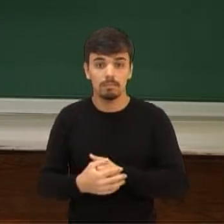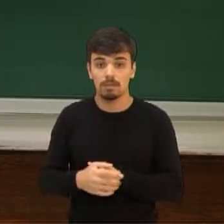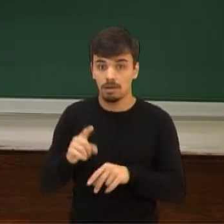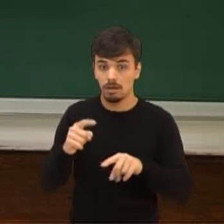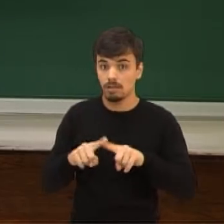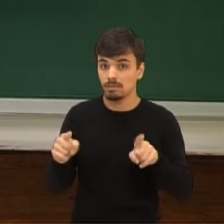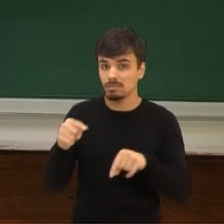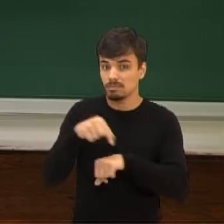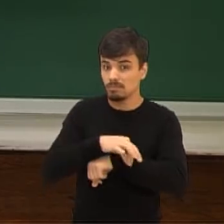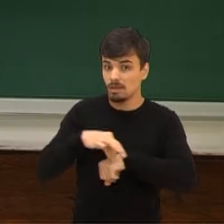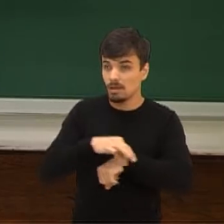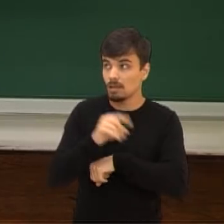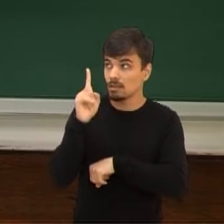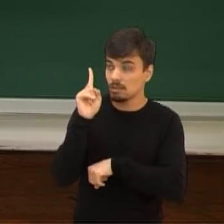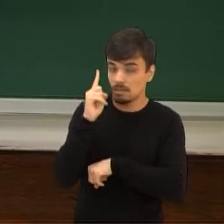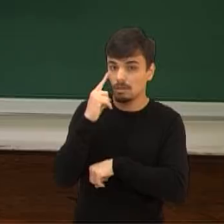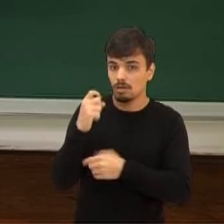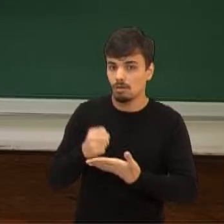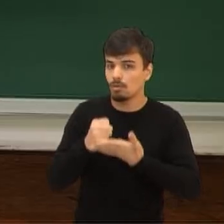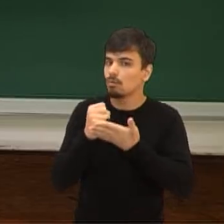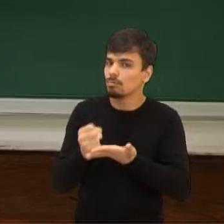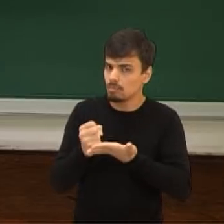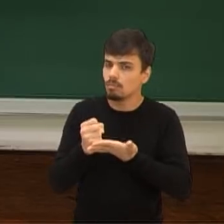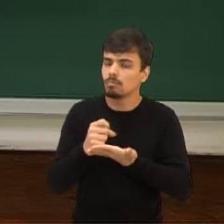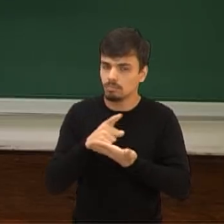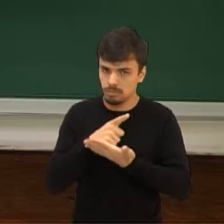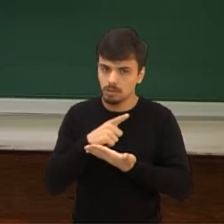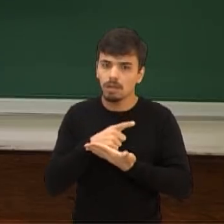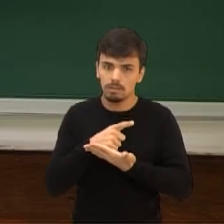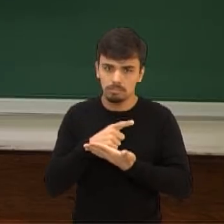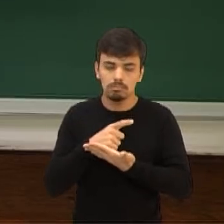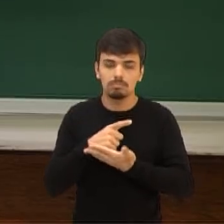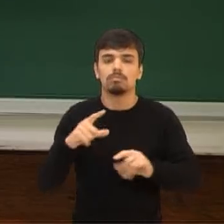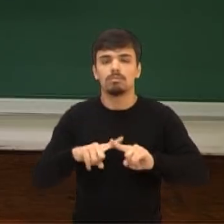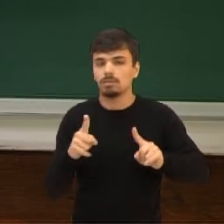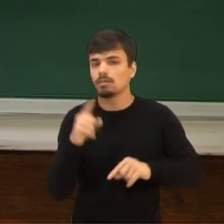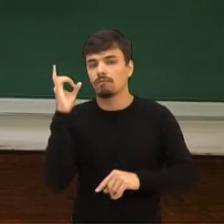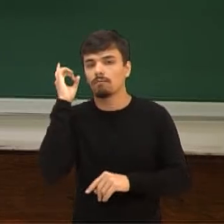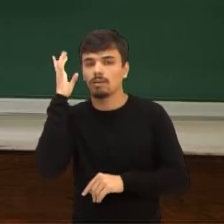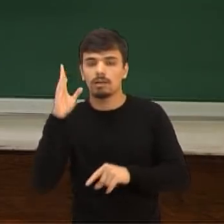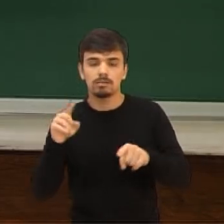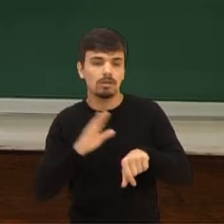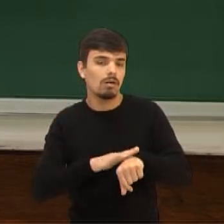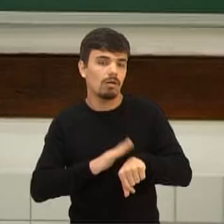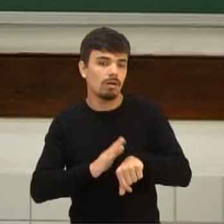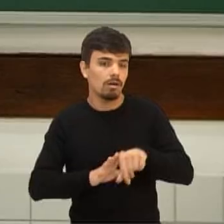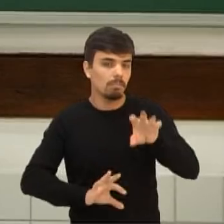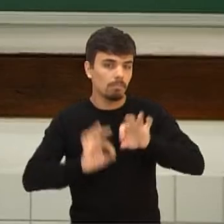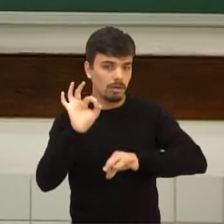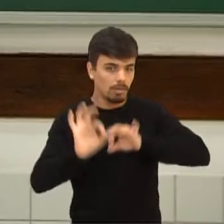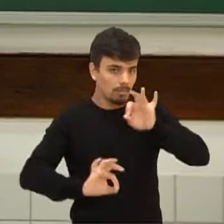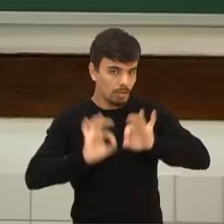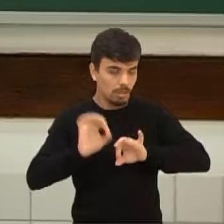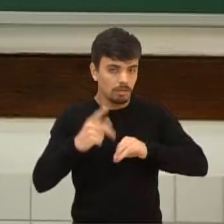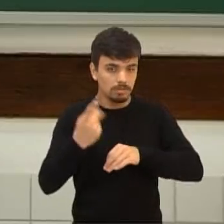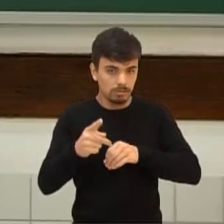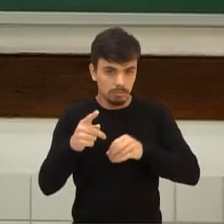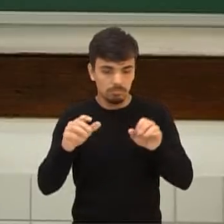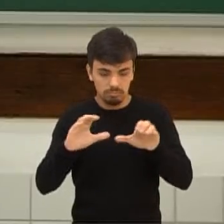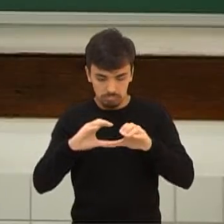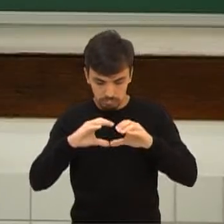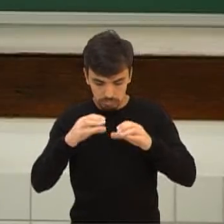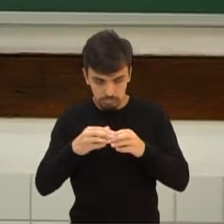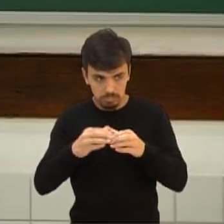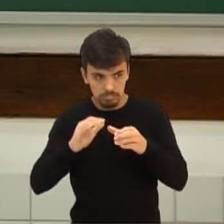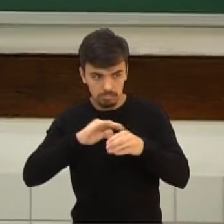usando a régua para nos auxiliar. Fica mais fácil, né? E quando você montar o teu sólido, você vai ver que vai dar